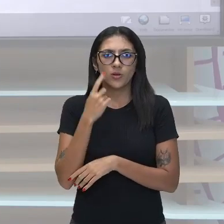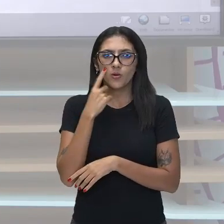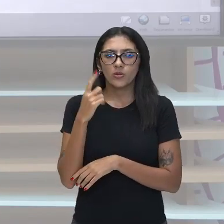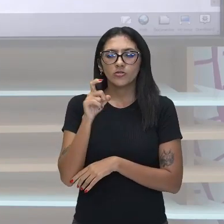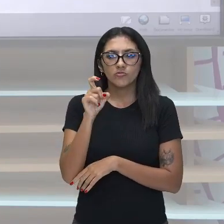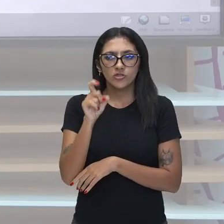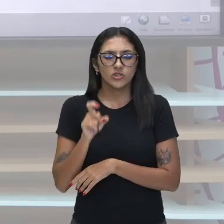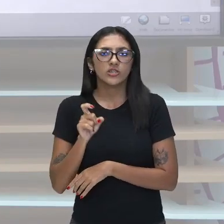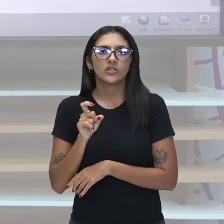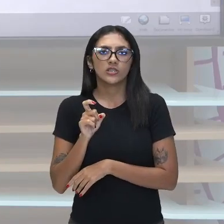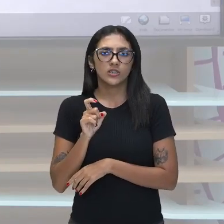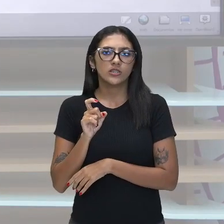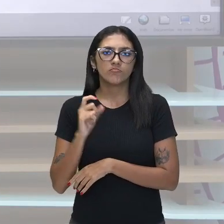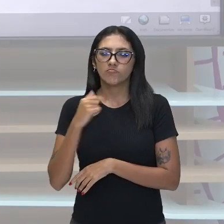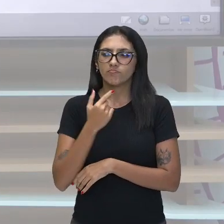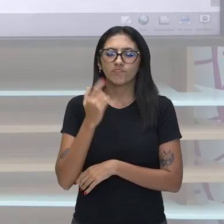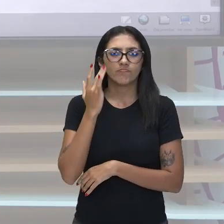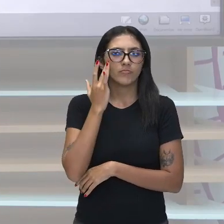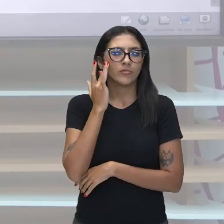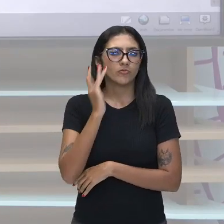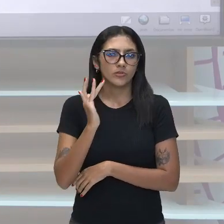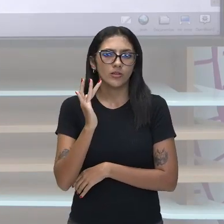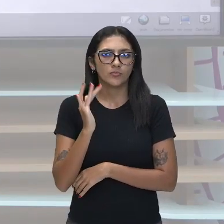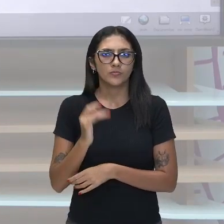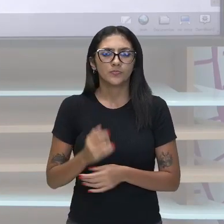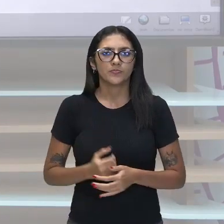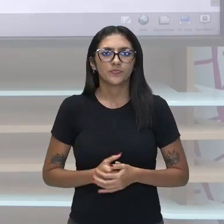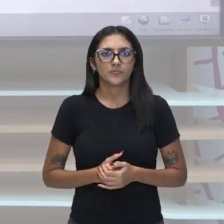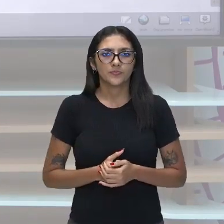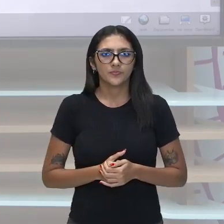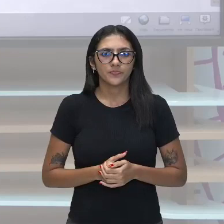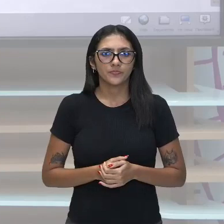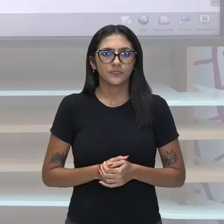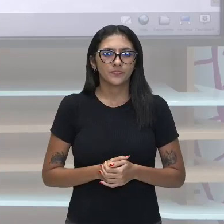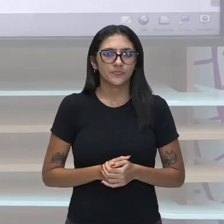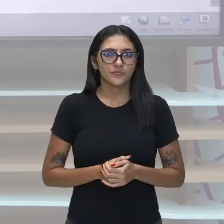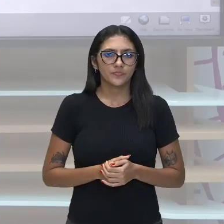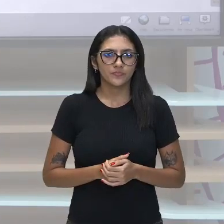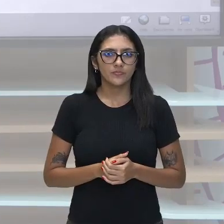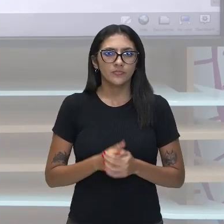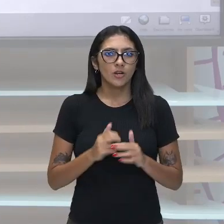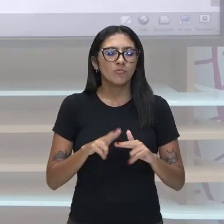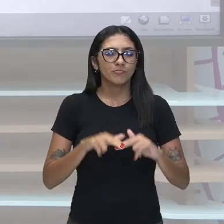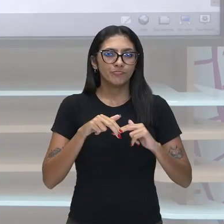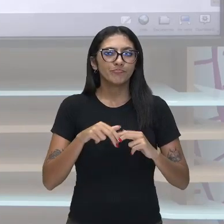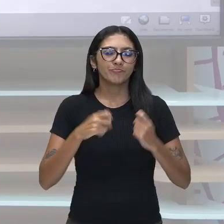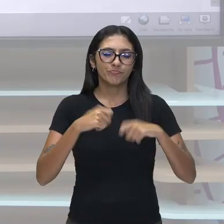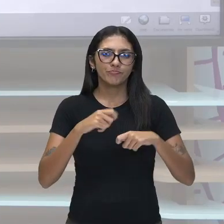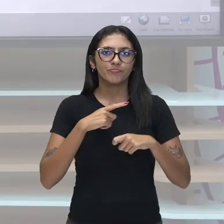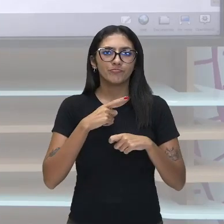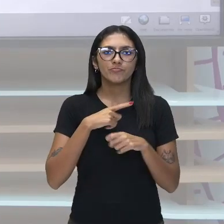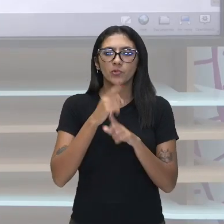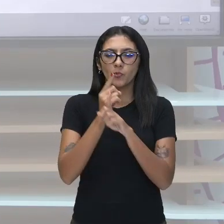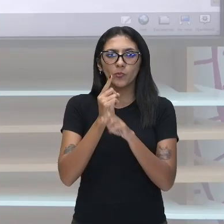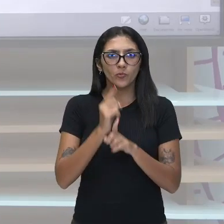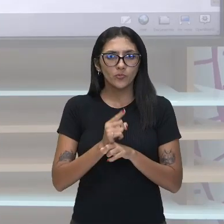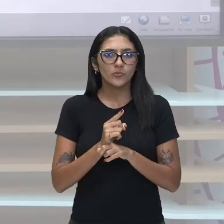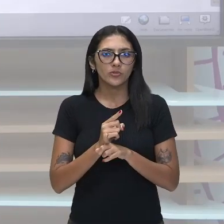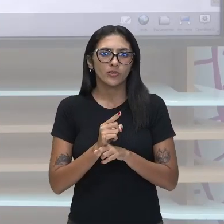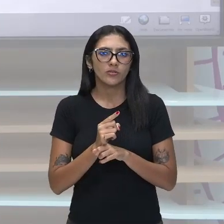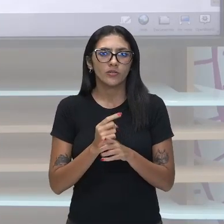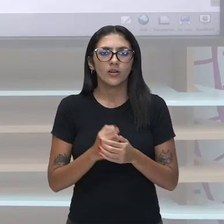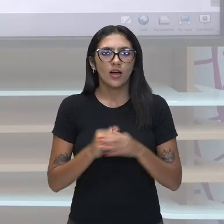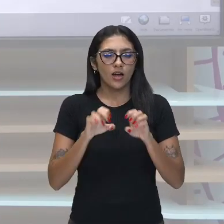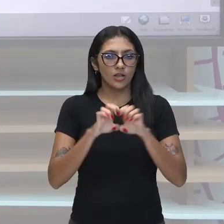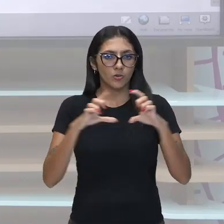não conhece, né, é o x. Então, por isso a gente sempre vai precisar igualar essa equação a x, para a